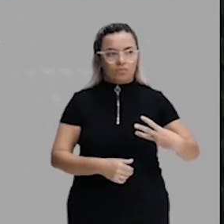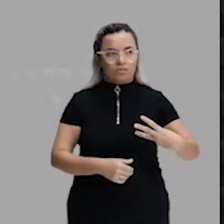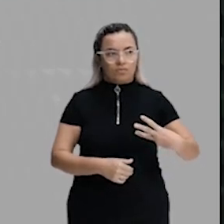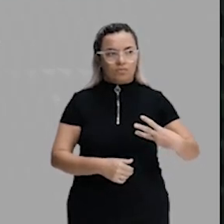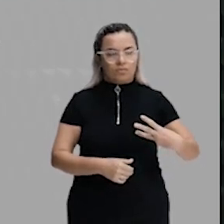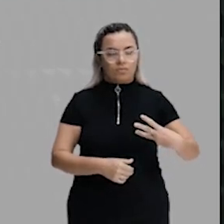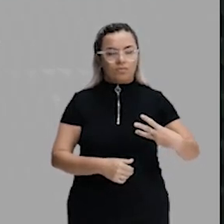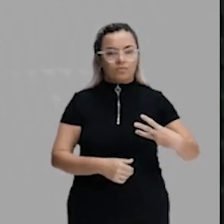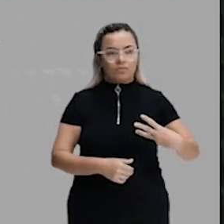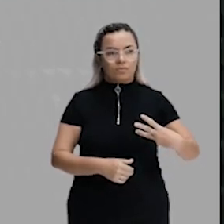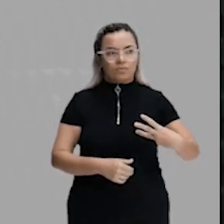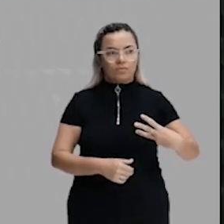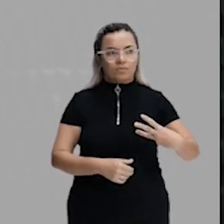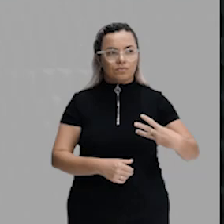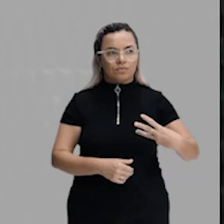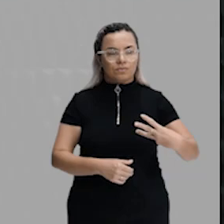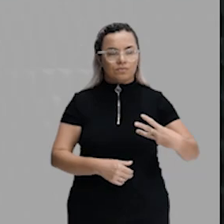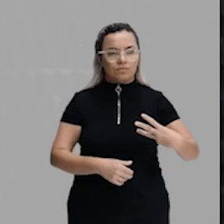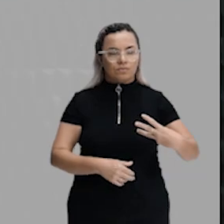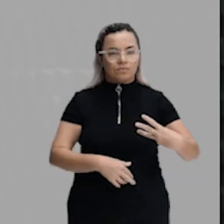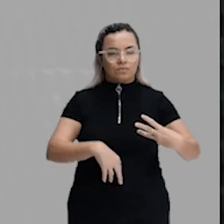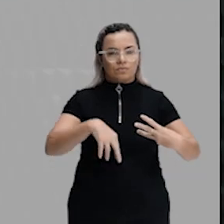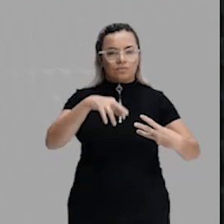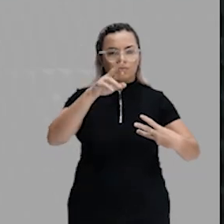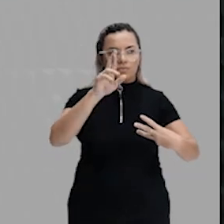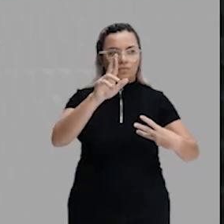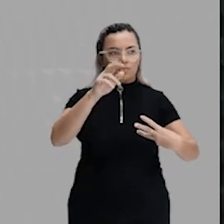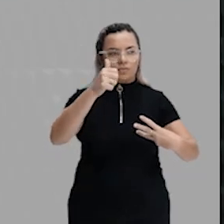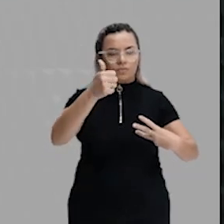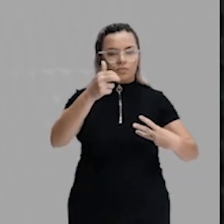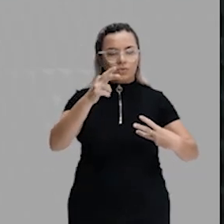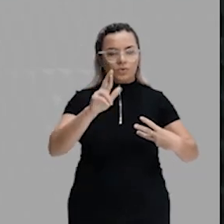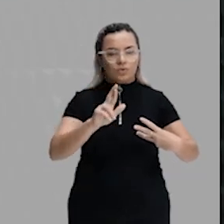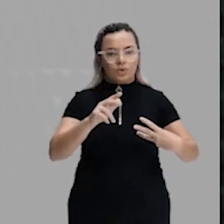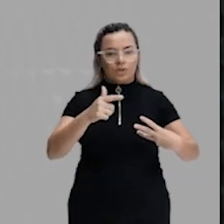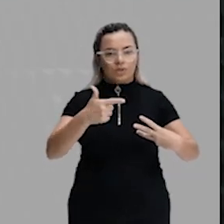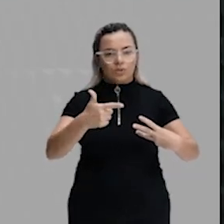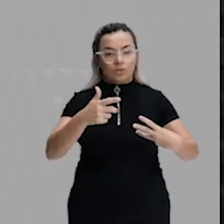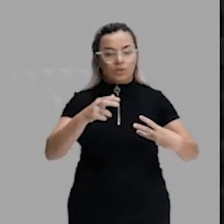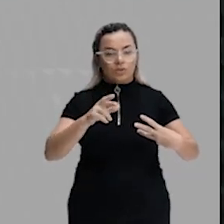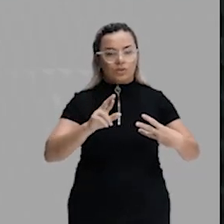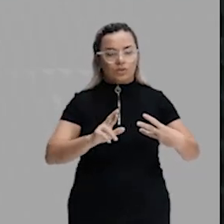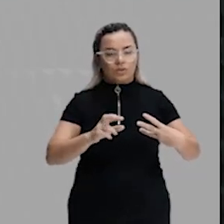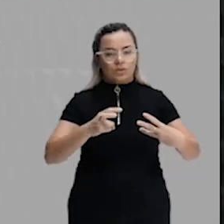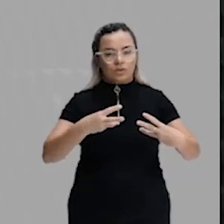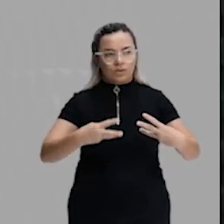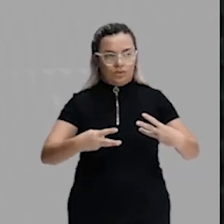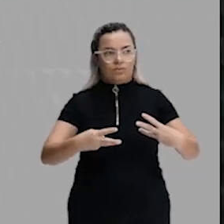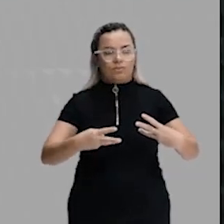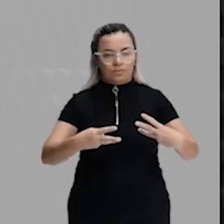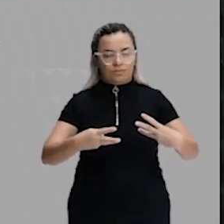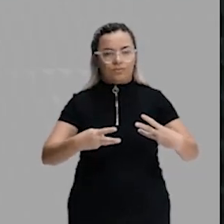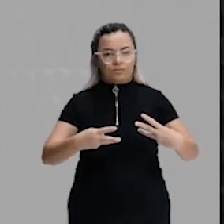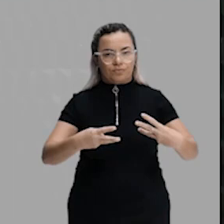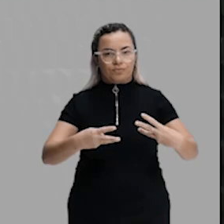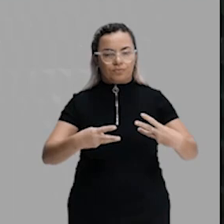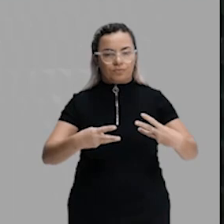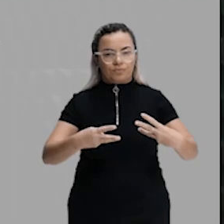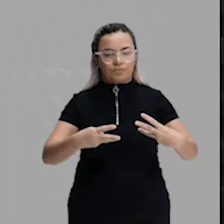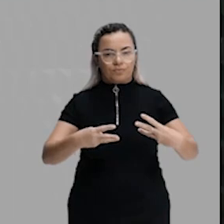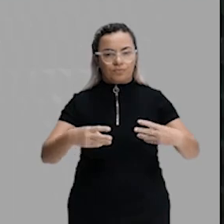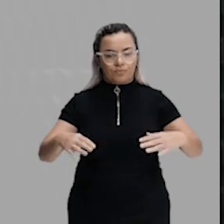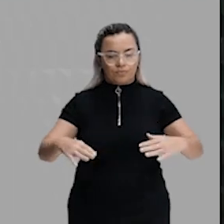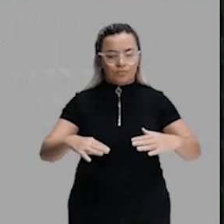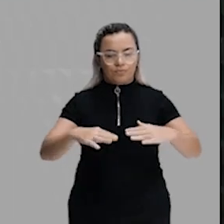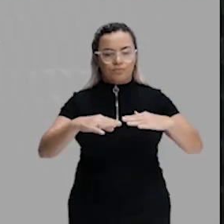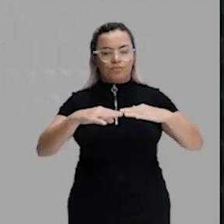logicamente, que vai ser proporcional às resistências, certo? Então, elas